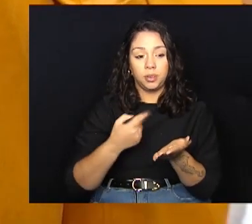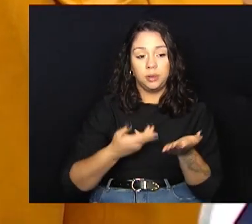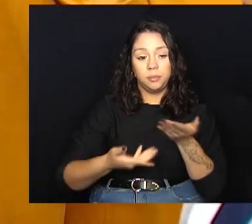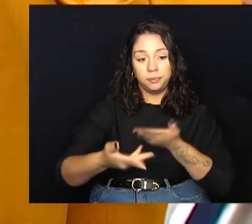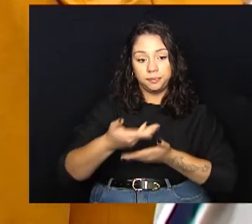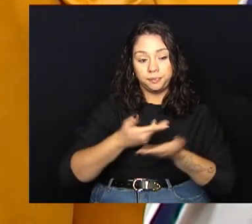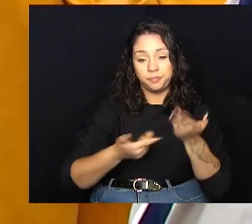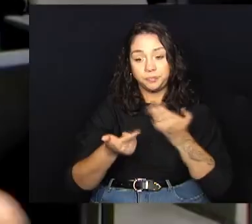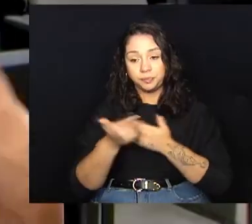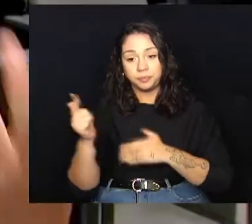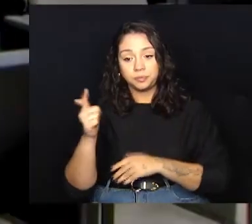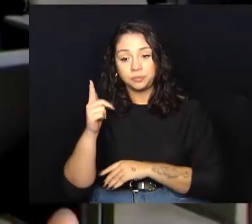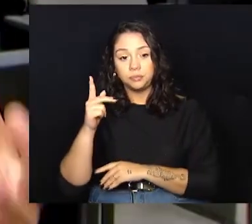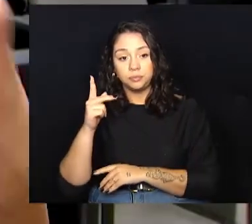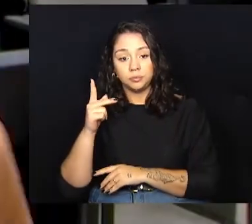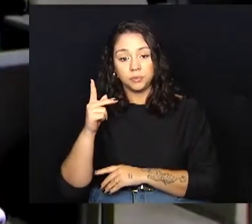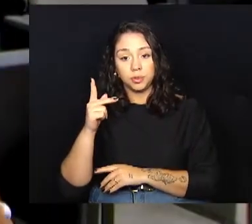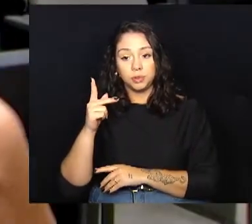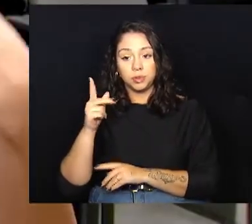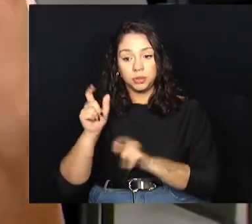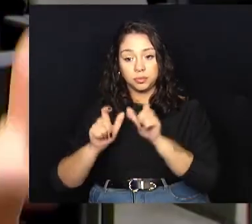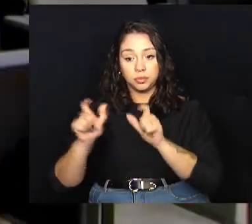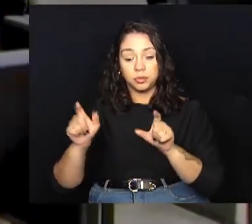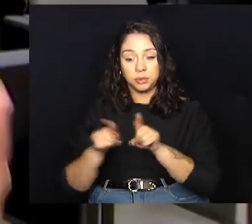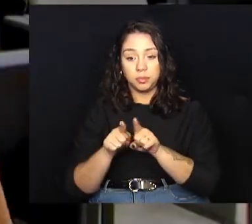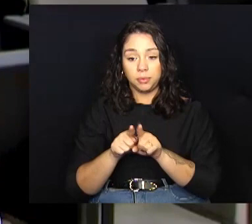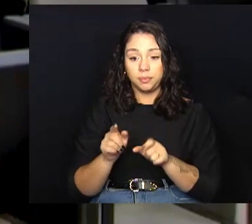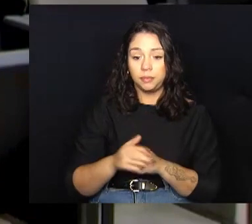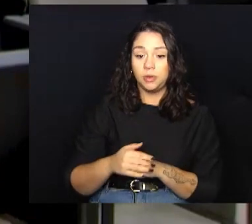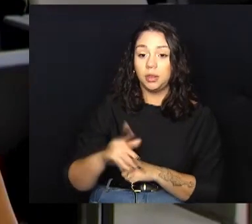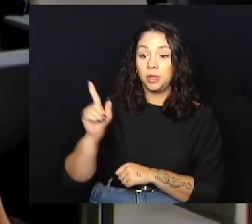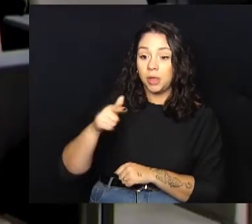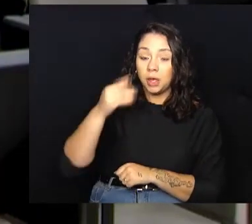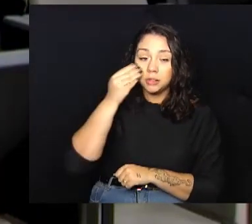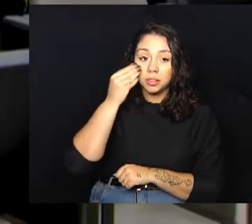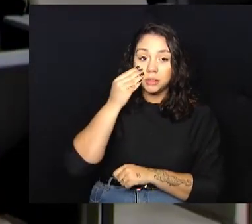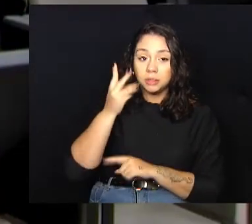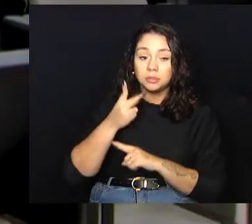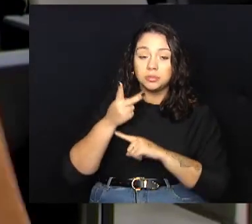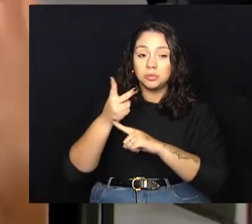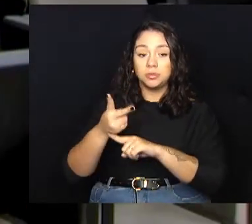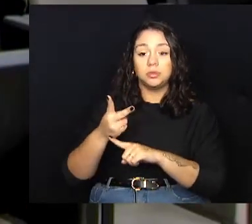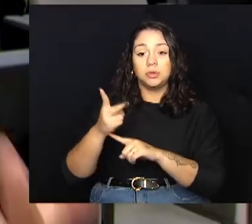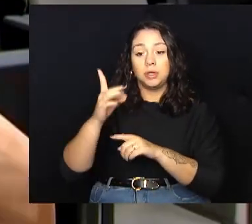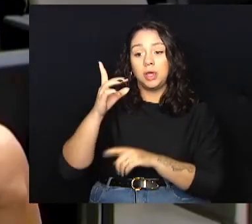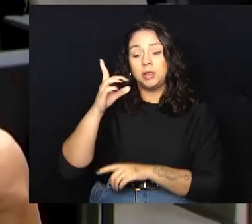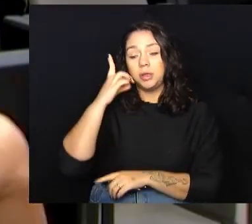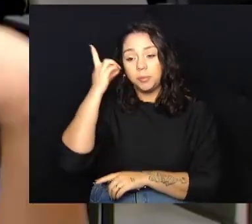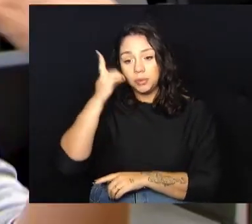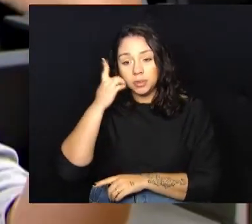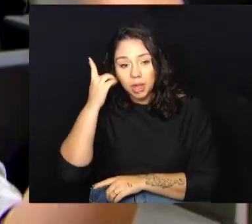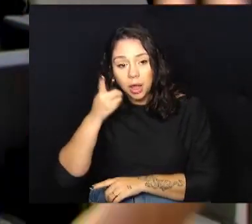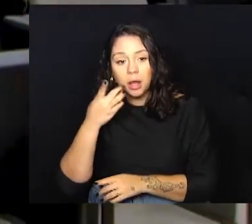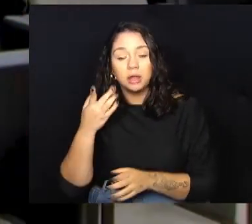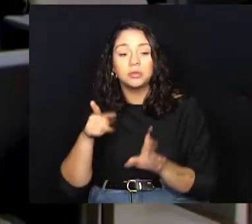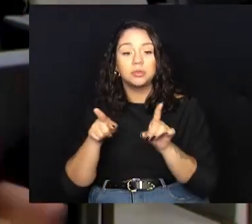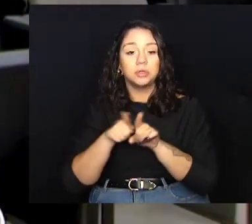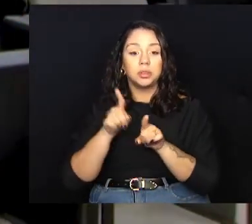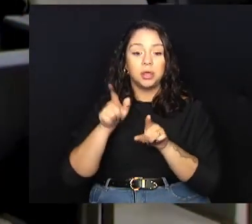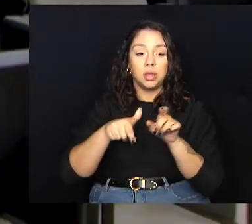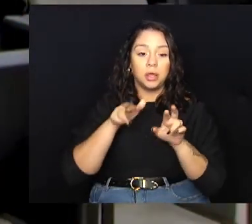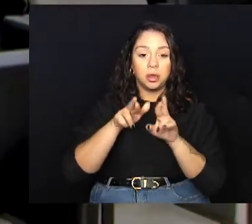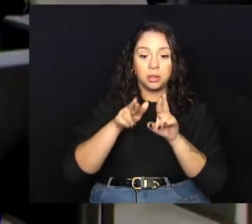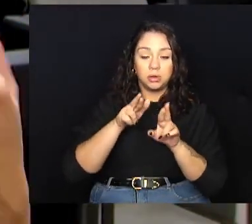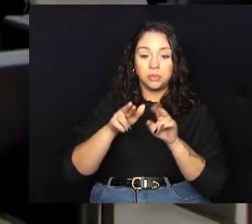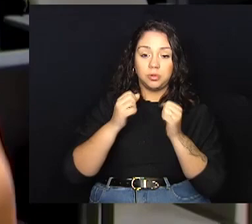com outros parlamentares e também da busca em relação a deputados pessoas ali né que é relações na